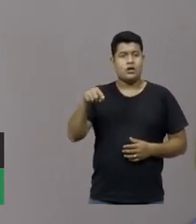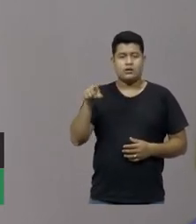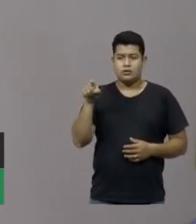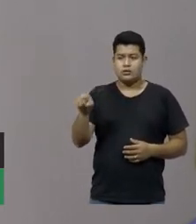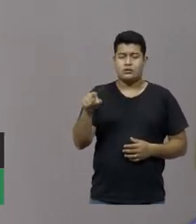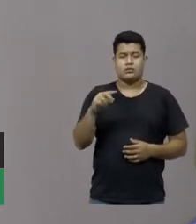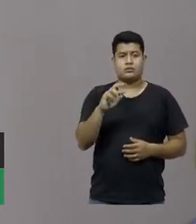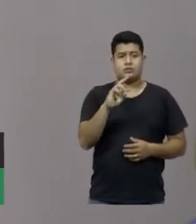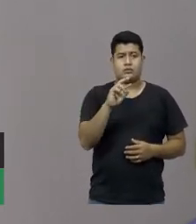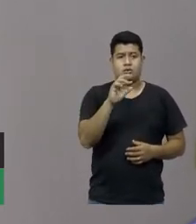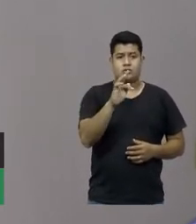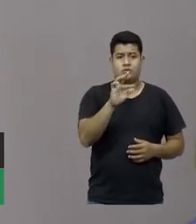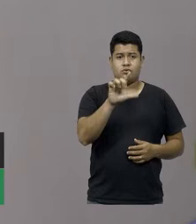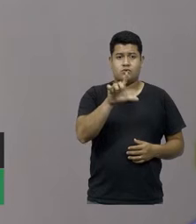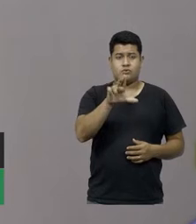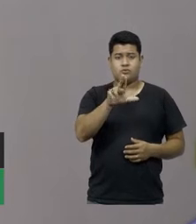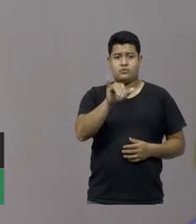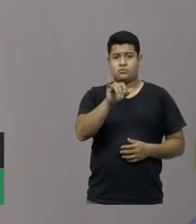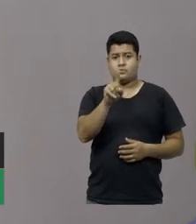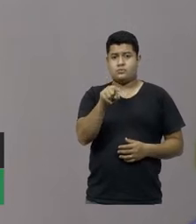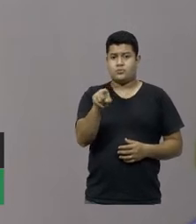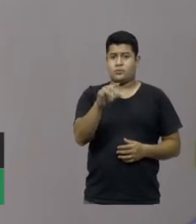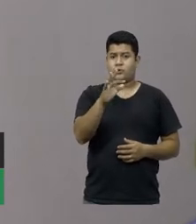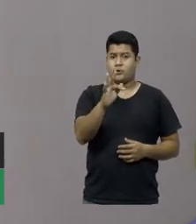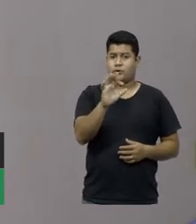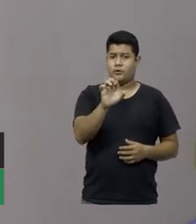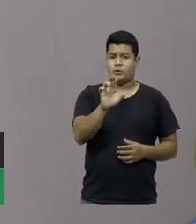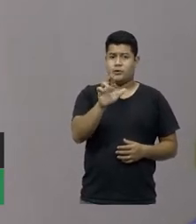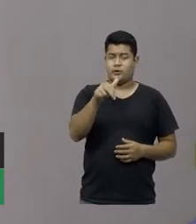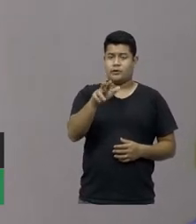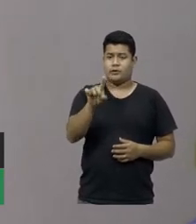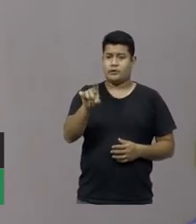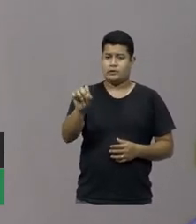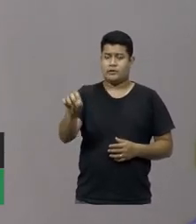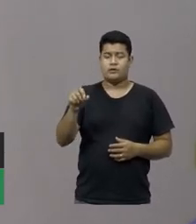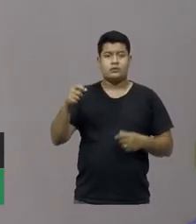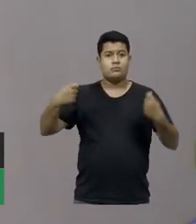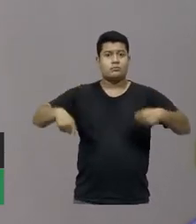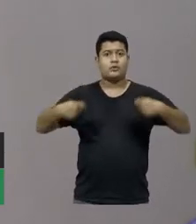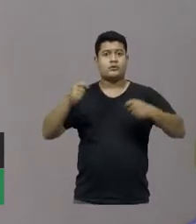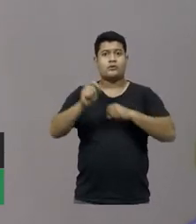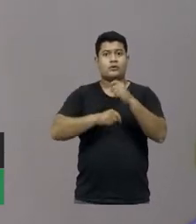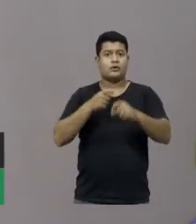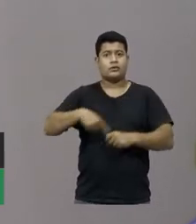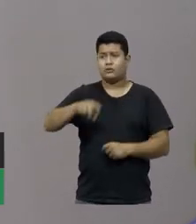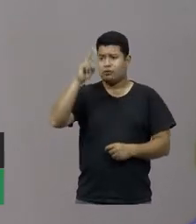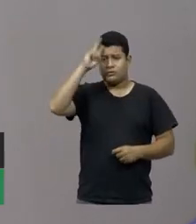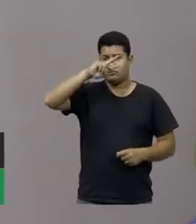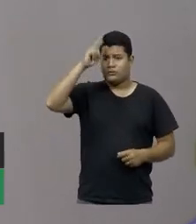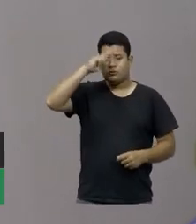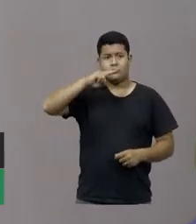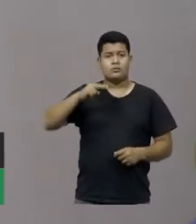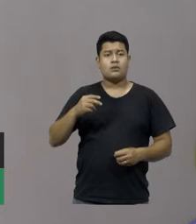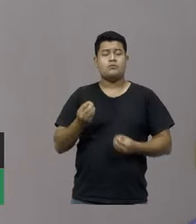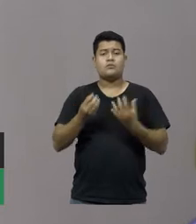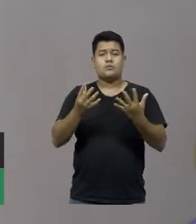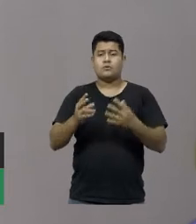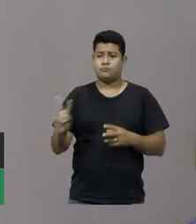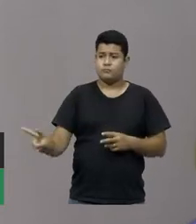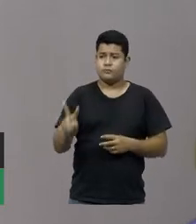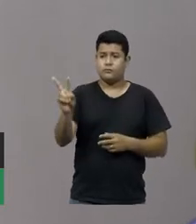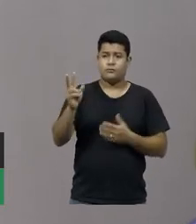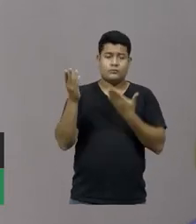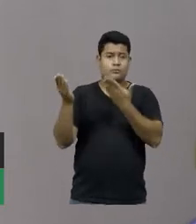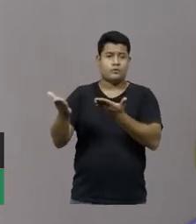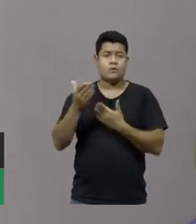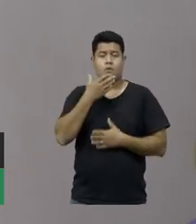tornar um mártir na luta pela valorização do soldado, do praça, daquele que está